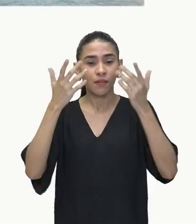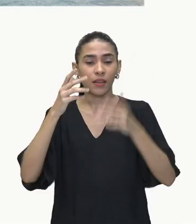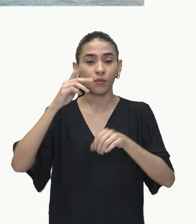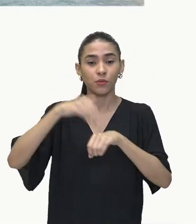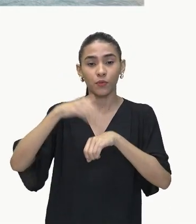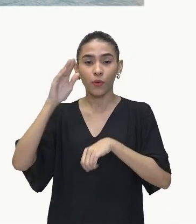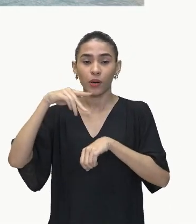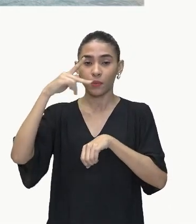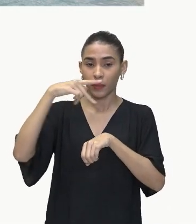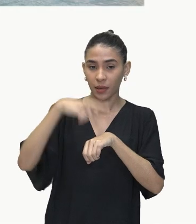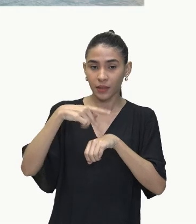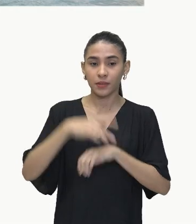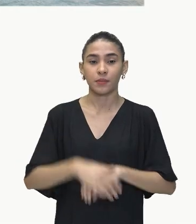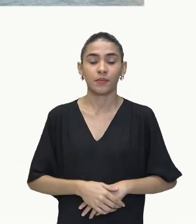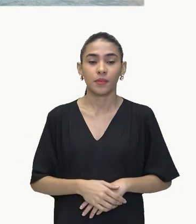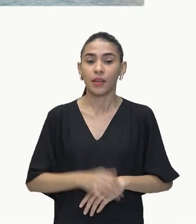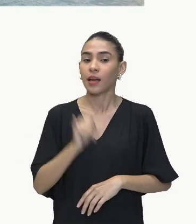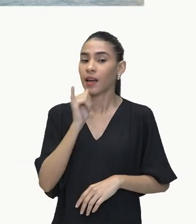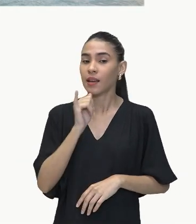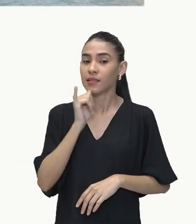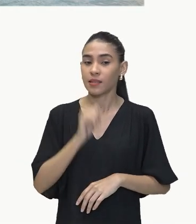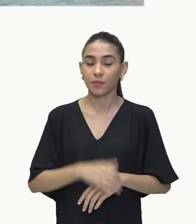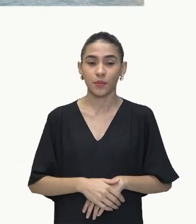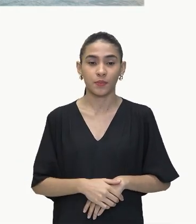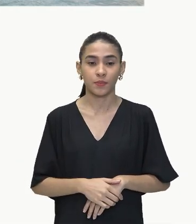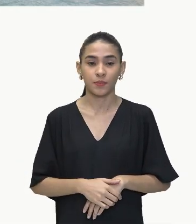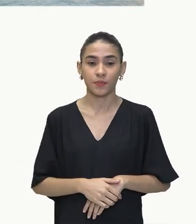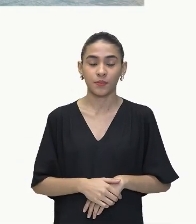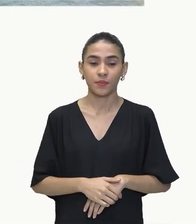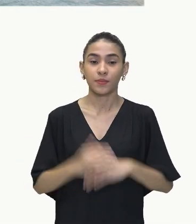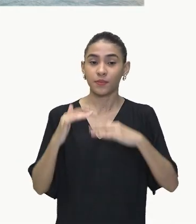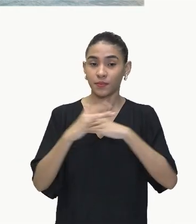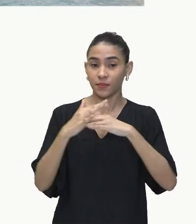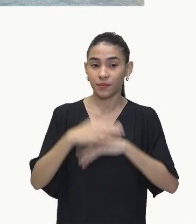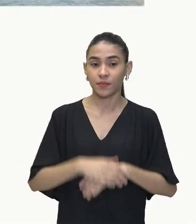internacionais. Então são exemplos aí dessas